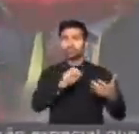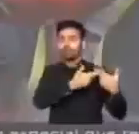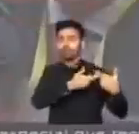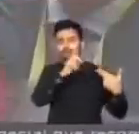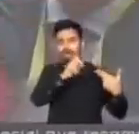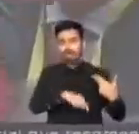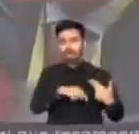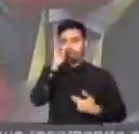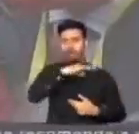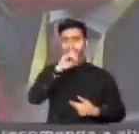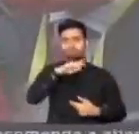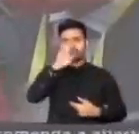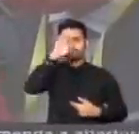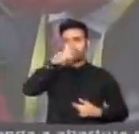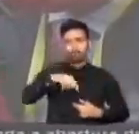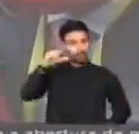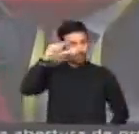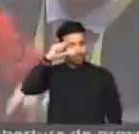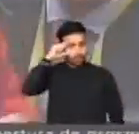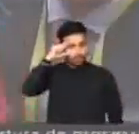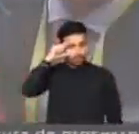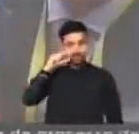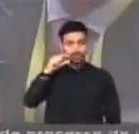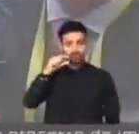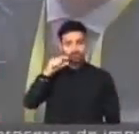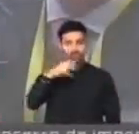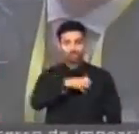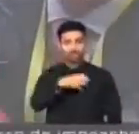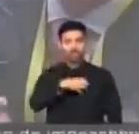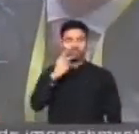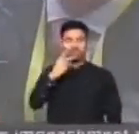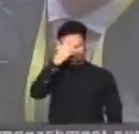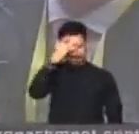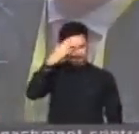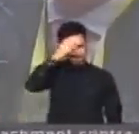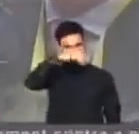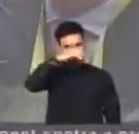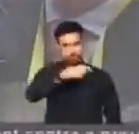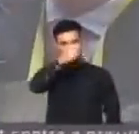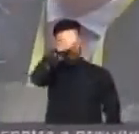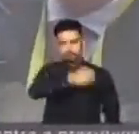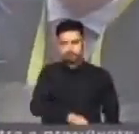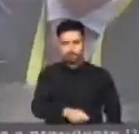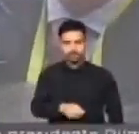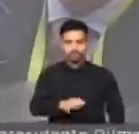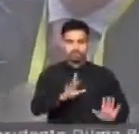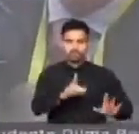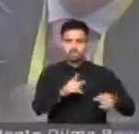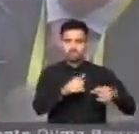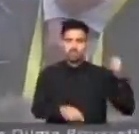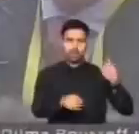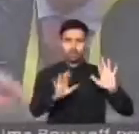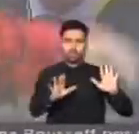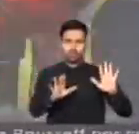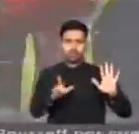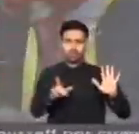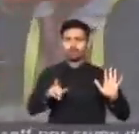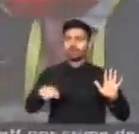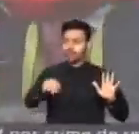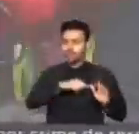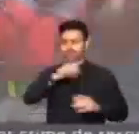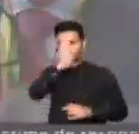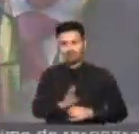Cunha. O da Bahia se diz, com tiranos não combinam brasileiros corações e